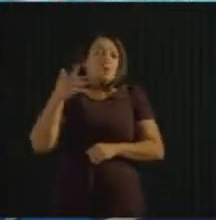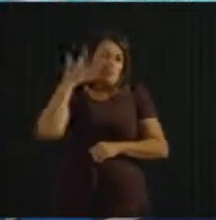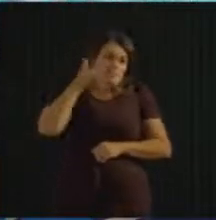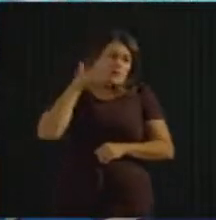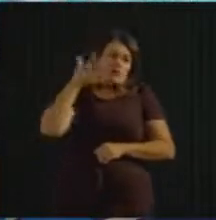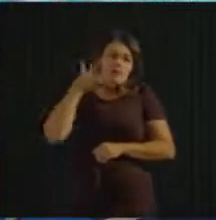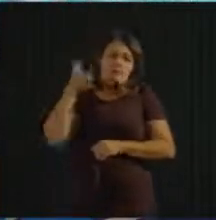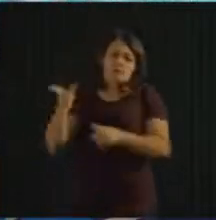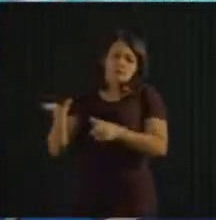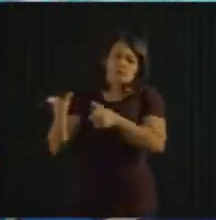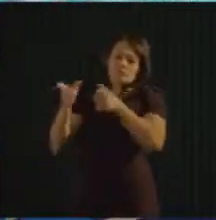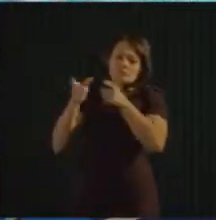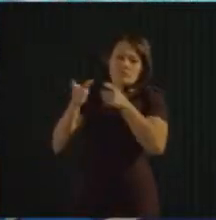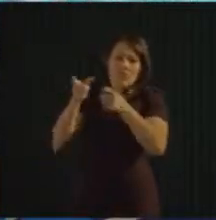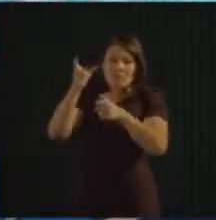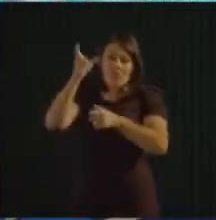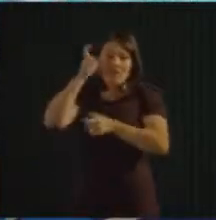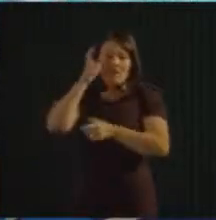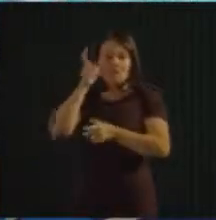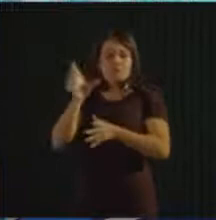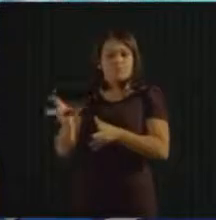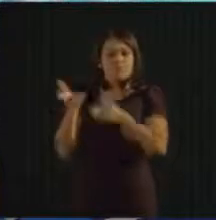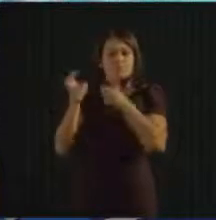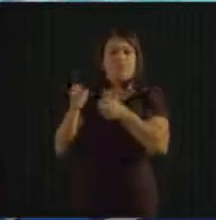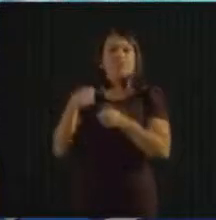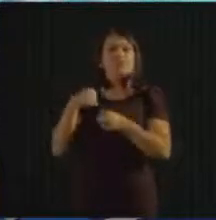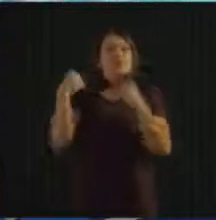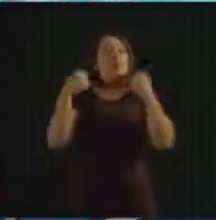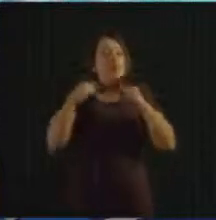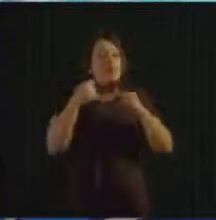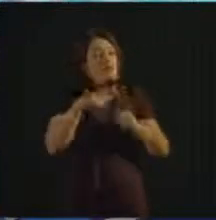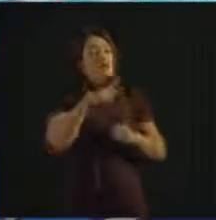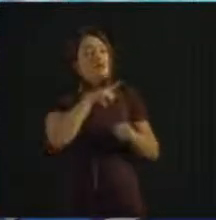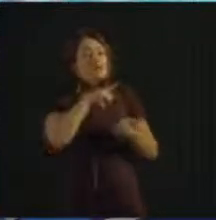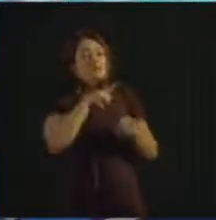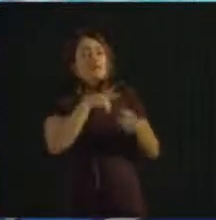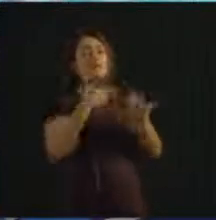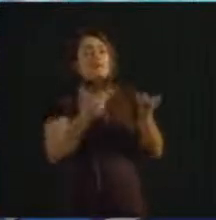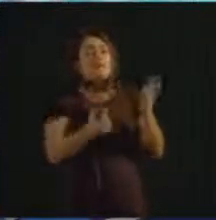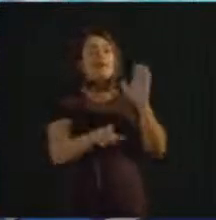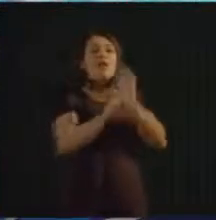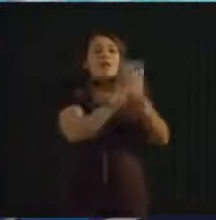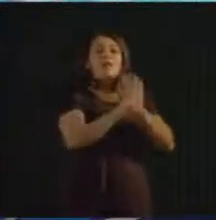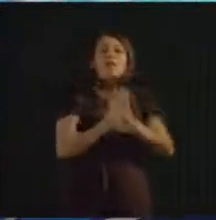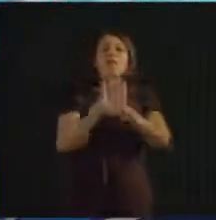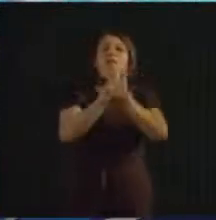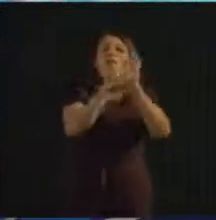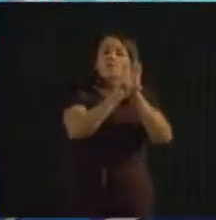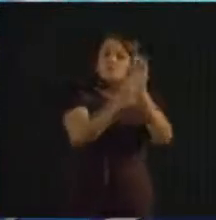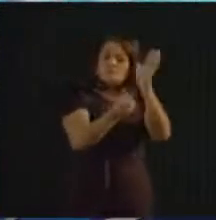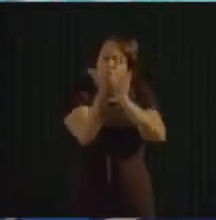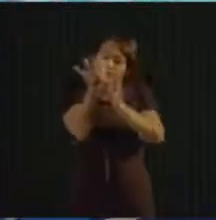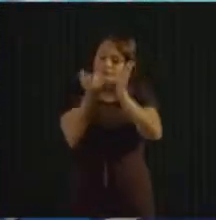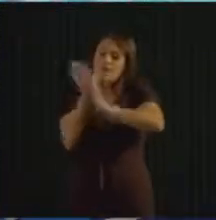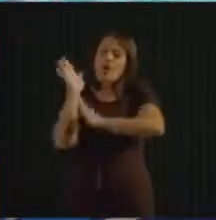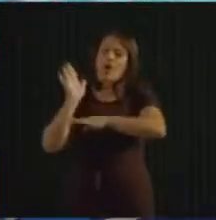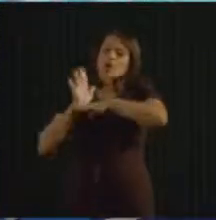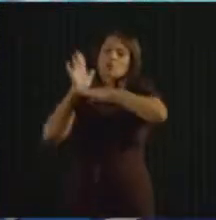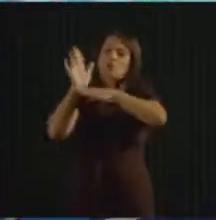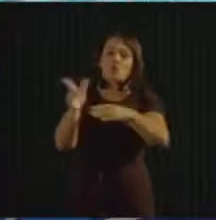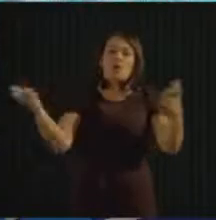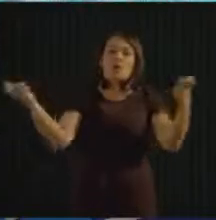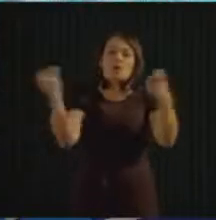muito interessante, que se não tiver política pública voltada para isso, pode ter certeza de uma coisa, eu sou muito prático, muito direto naquilo que falo,